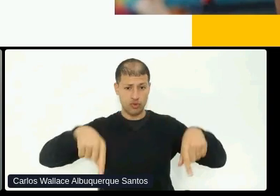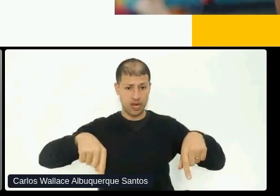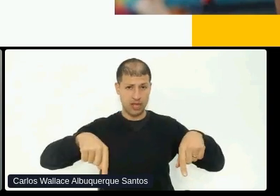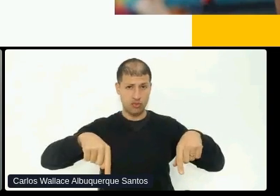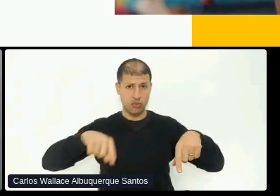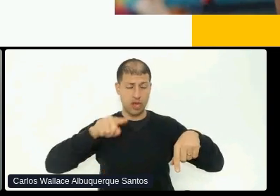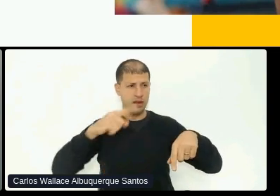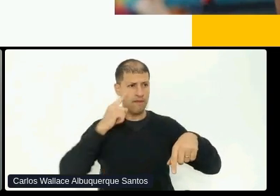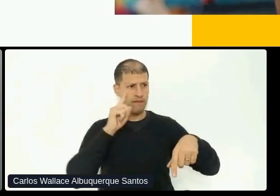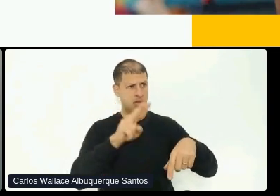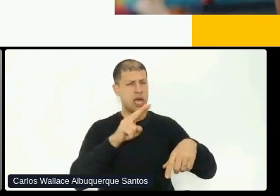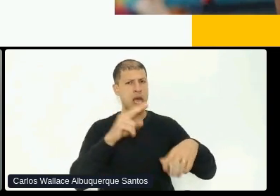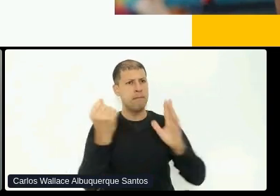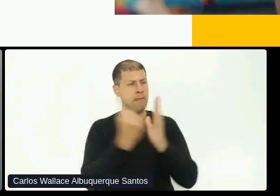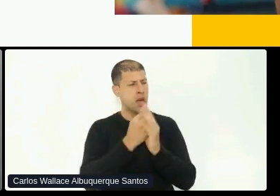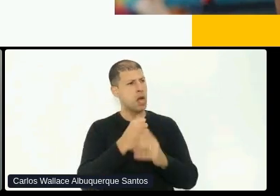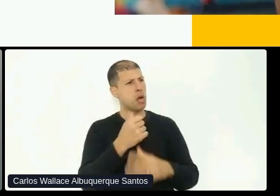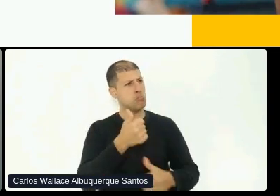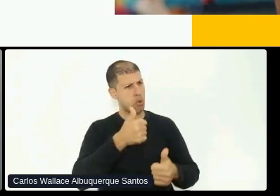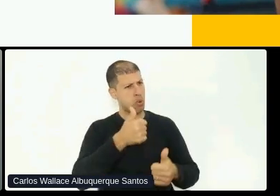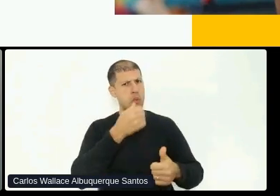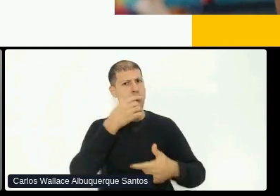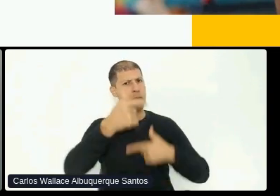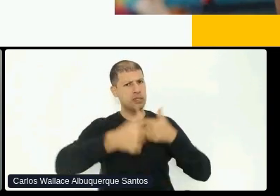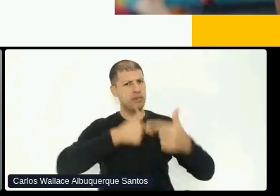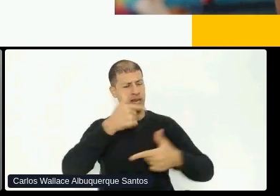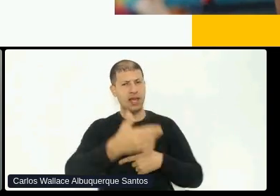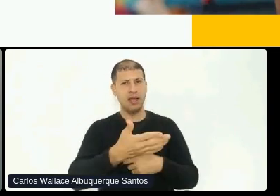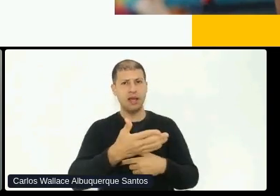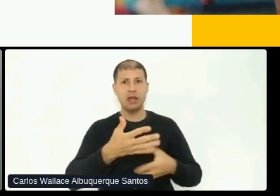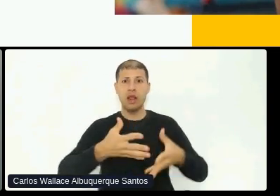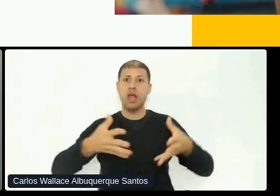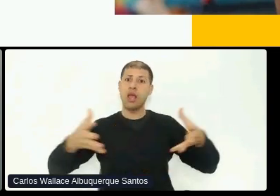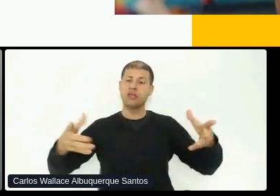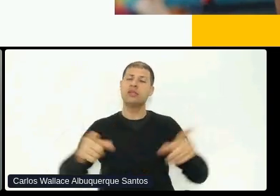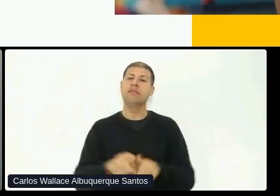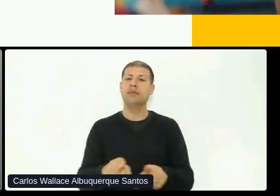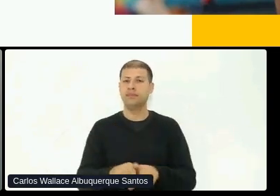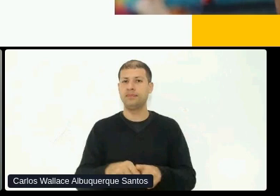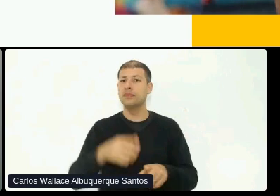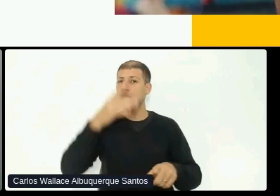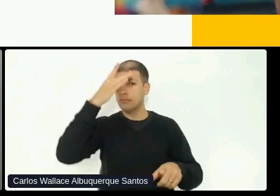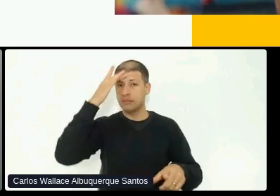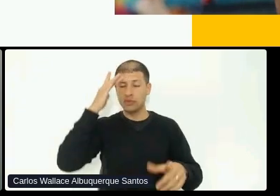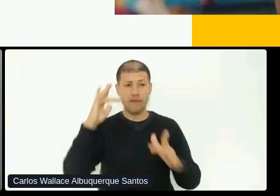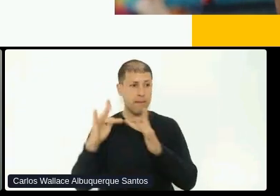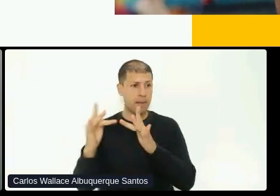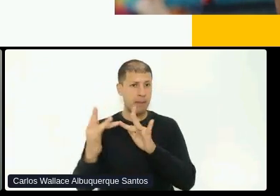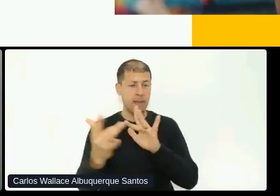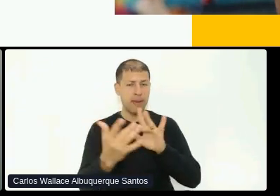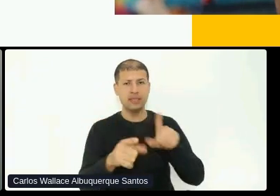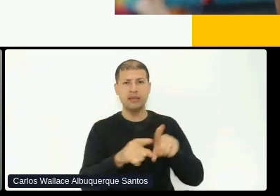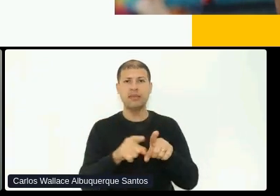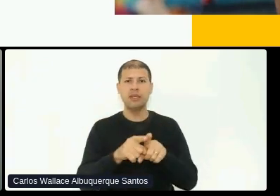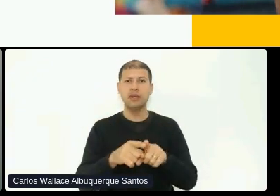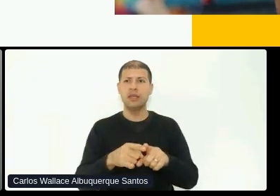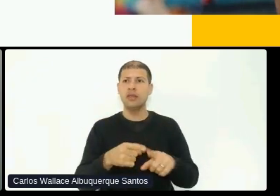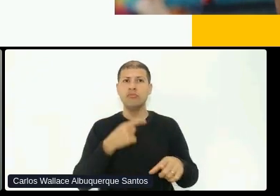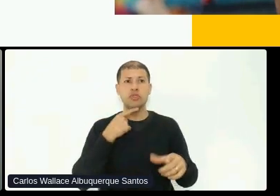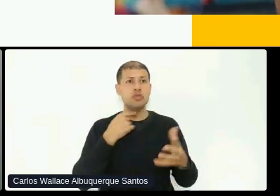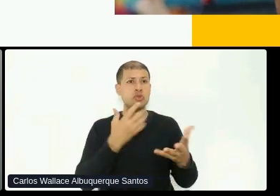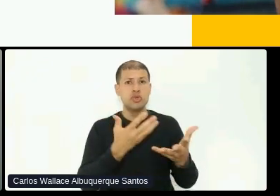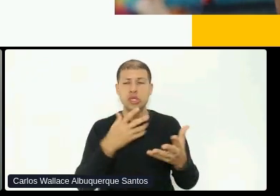a uma empresa boa para se trabalhar, cresce. As pessoas vão se conectar também. A motivação dos